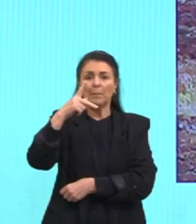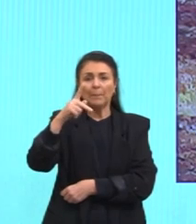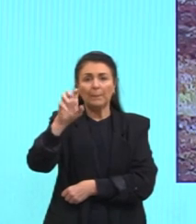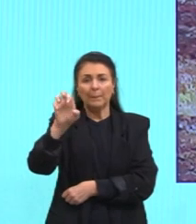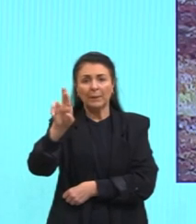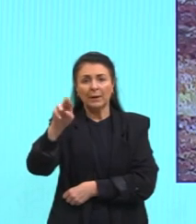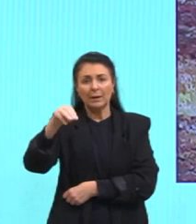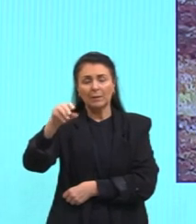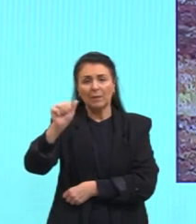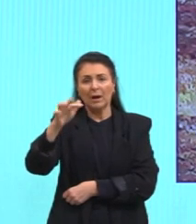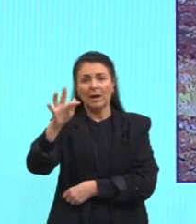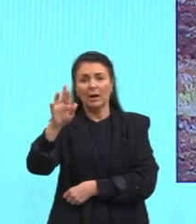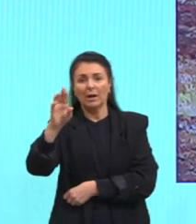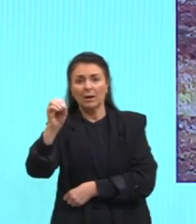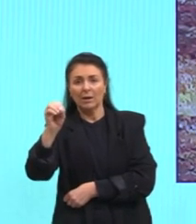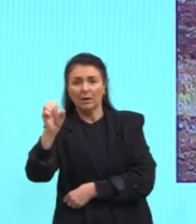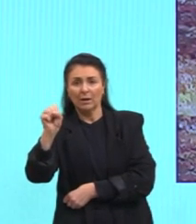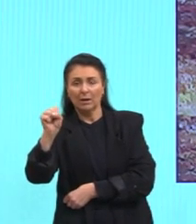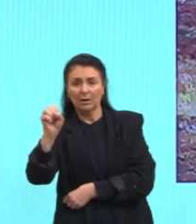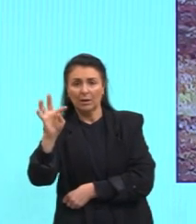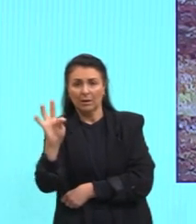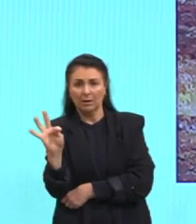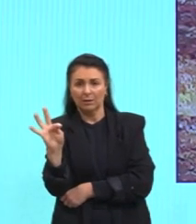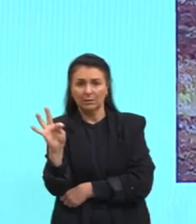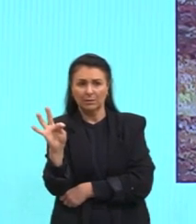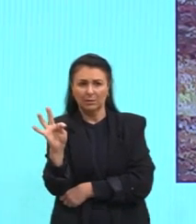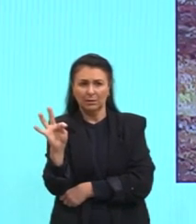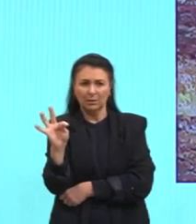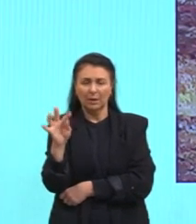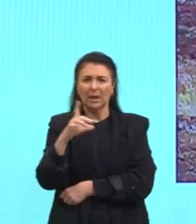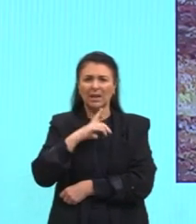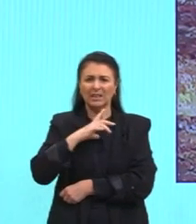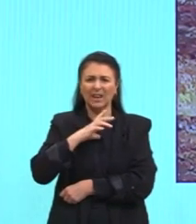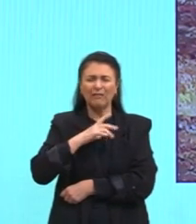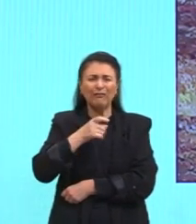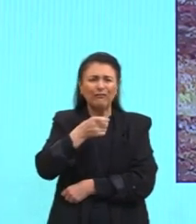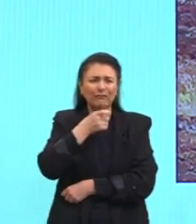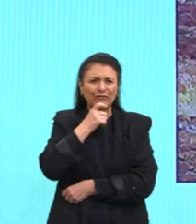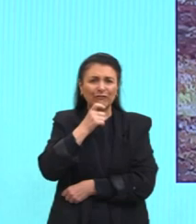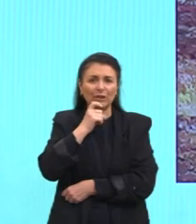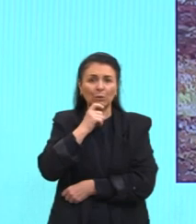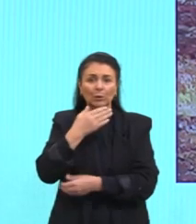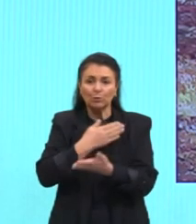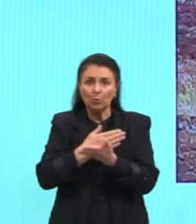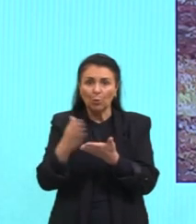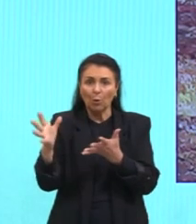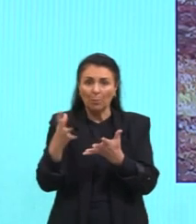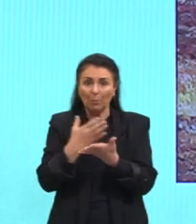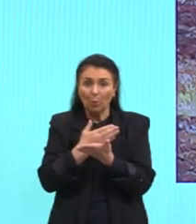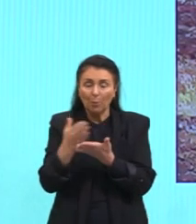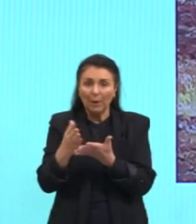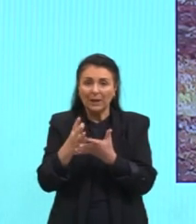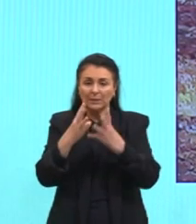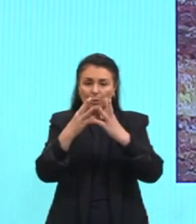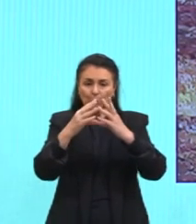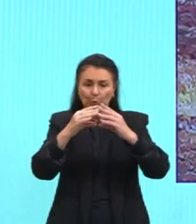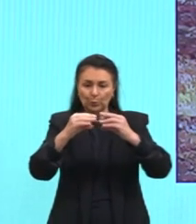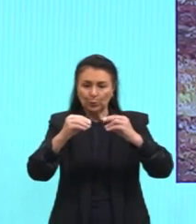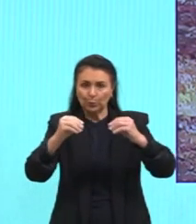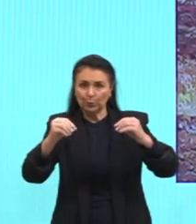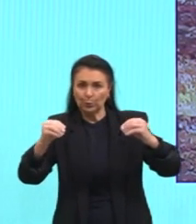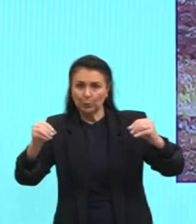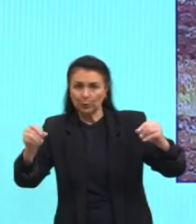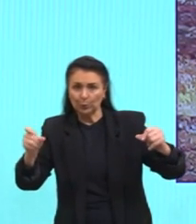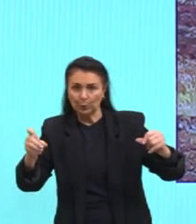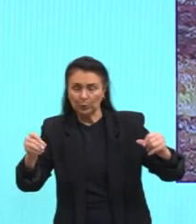ele está relacionado a Essa questão aí de estar congelada E aí e congela Então nós vamos ter esse cinco